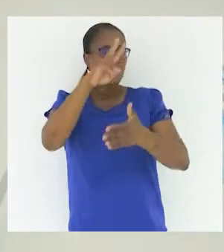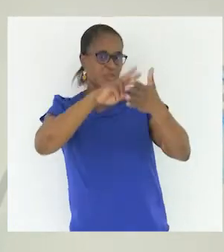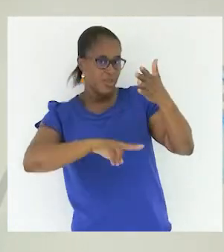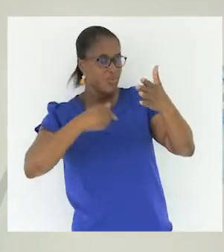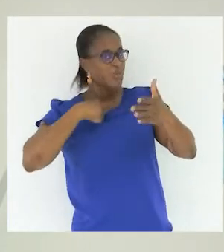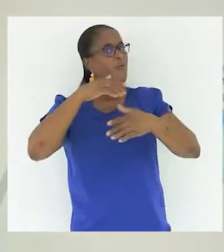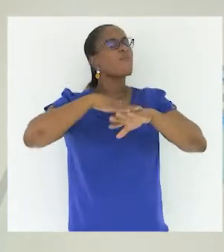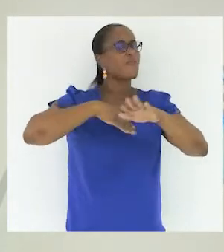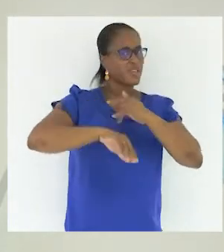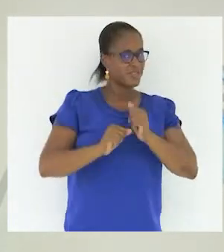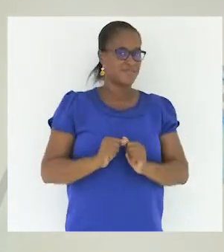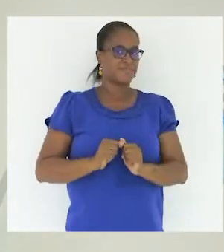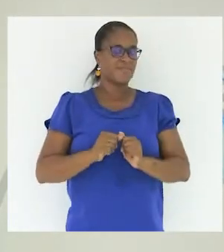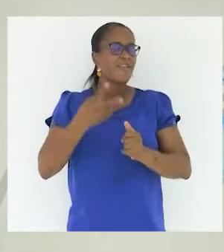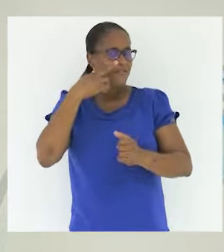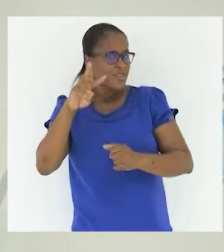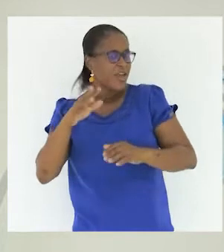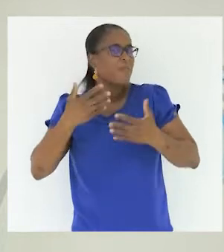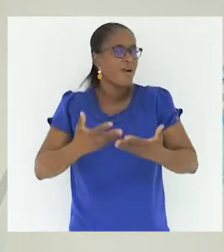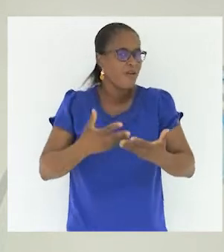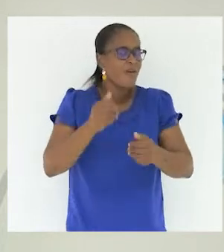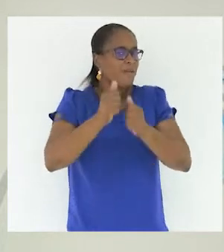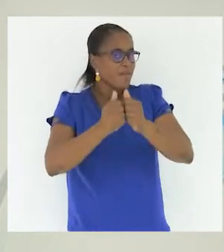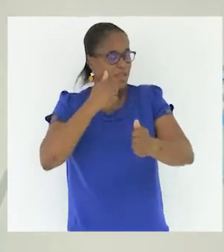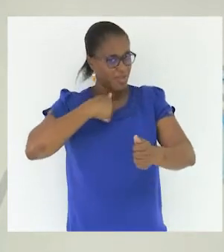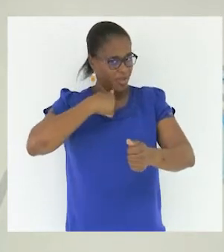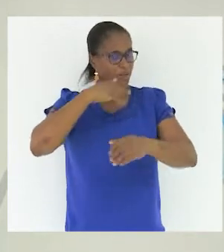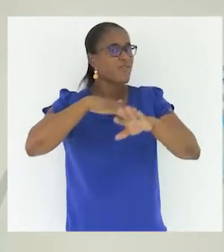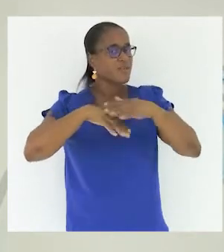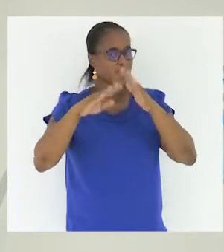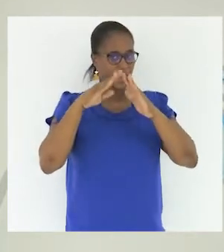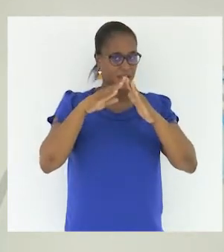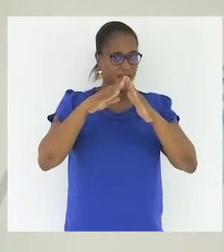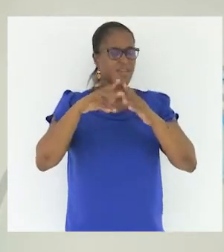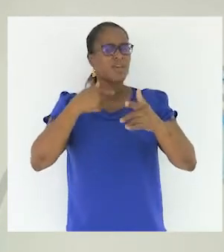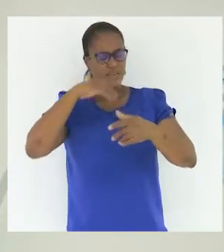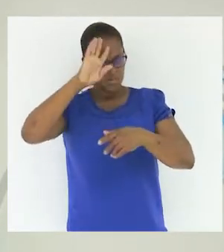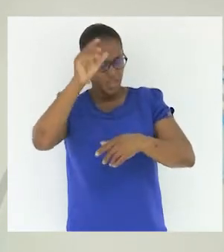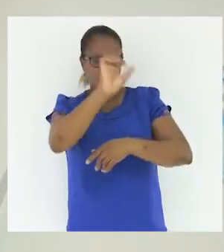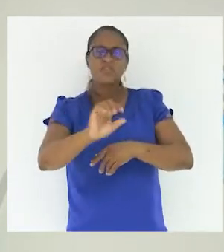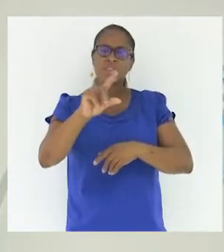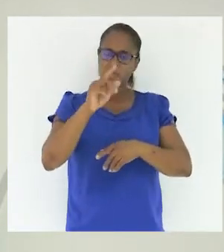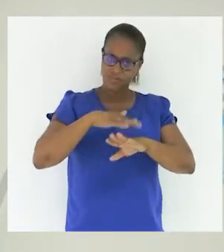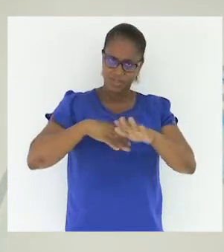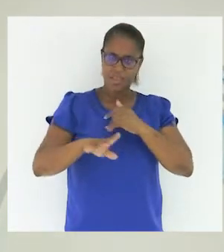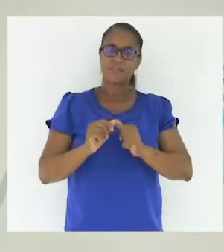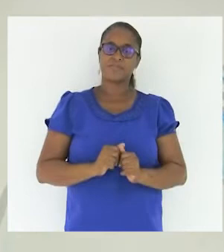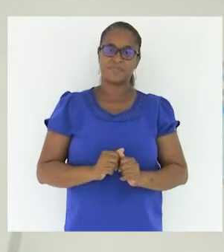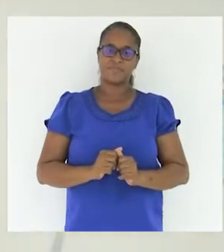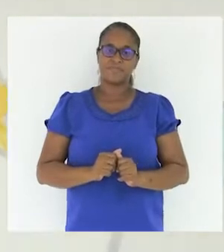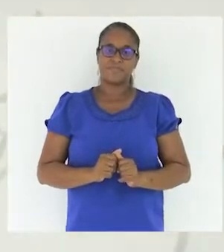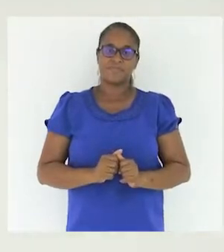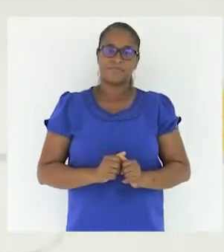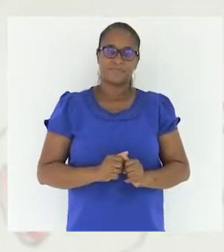eu produzi. Então vejamos agora o folheto que eu fiz em casa e acredito também que vocês fizeram.